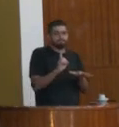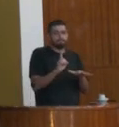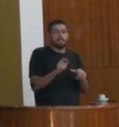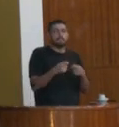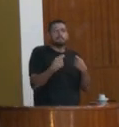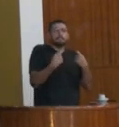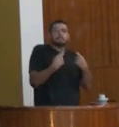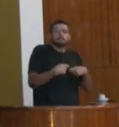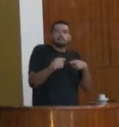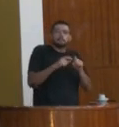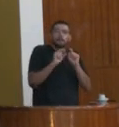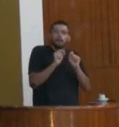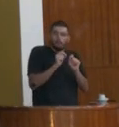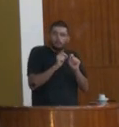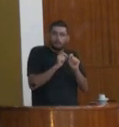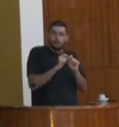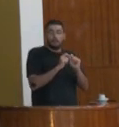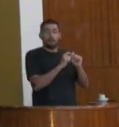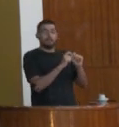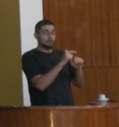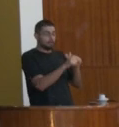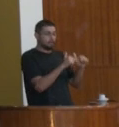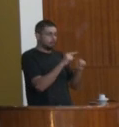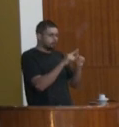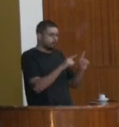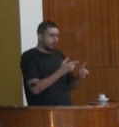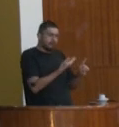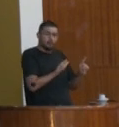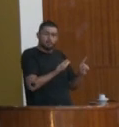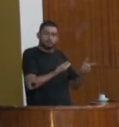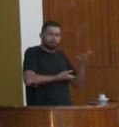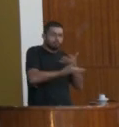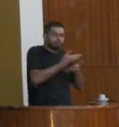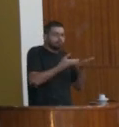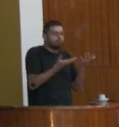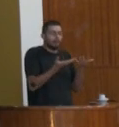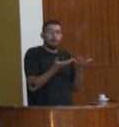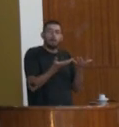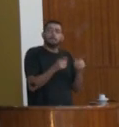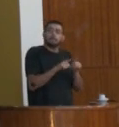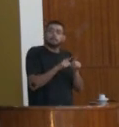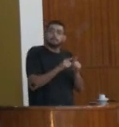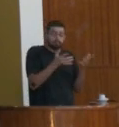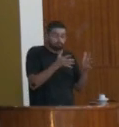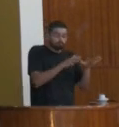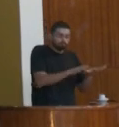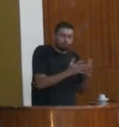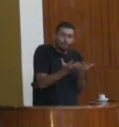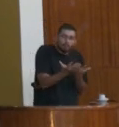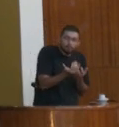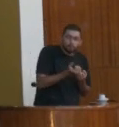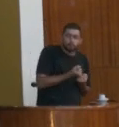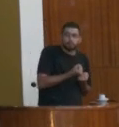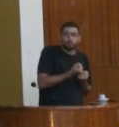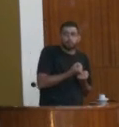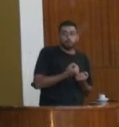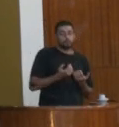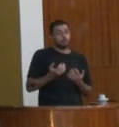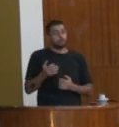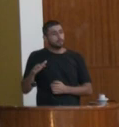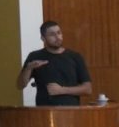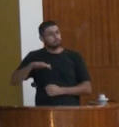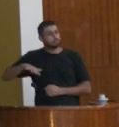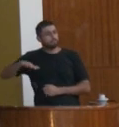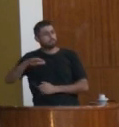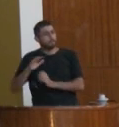de trabalho também nos ajudem a receber essas pessoas. Essas pessoas são inclusas hoje